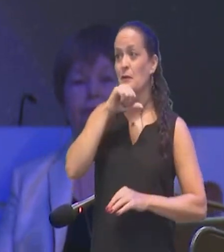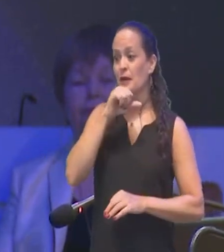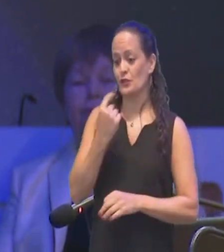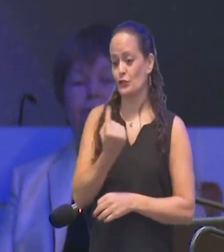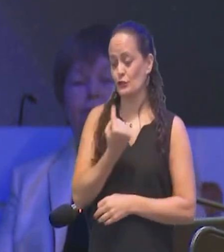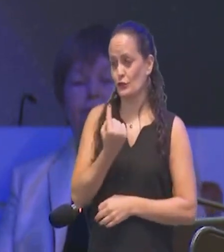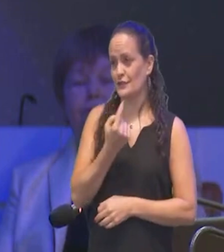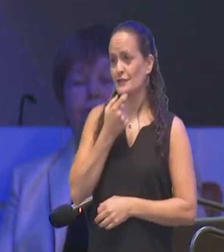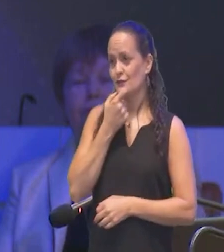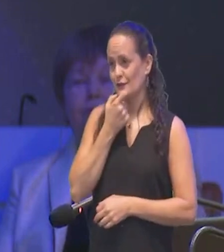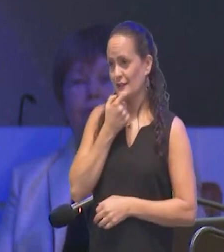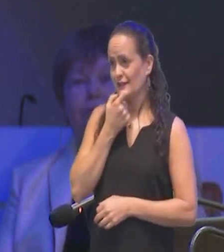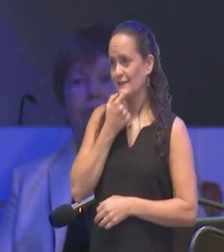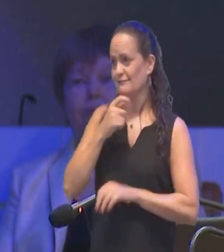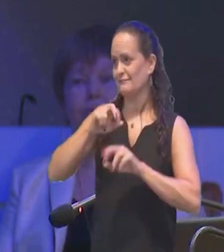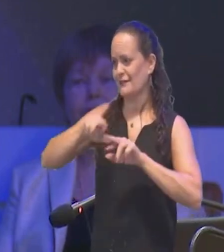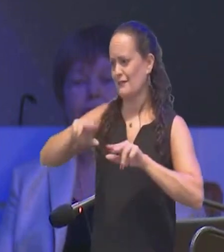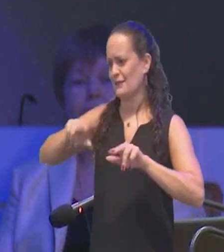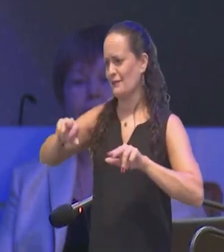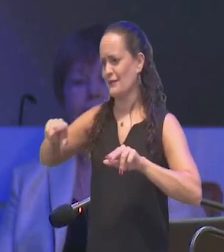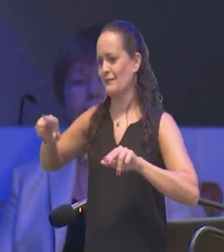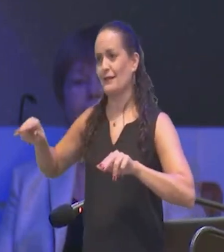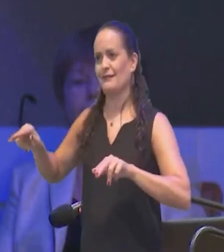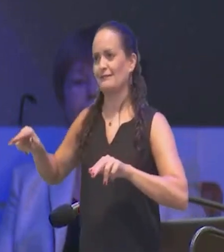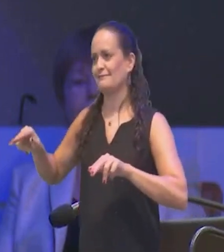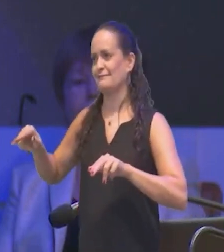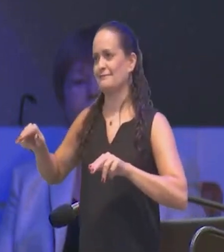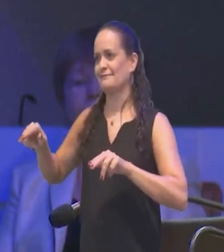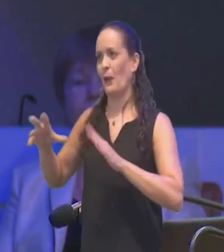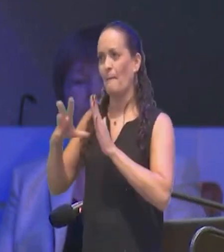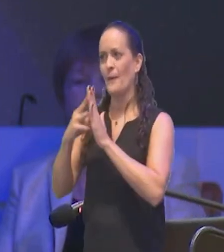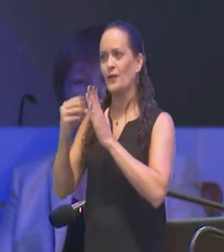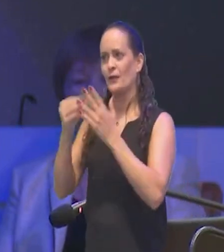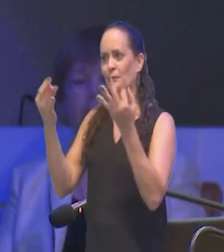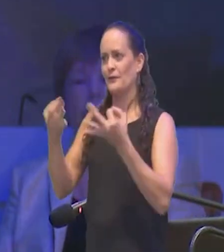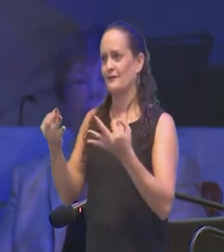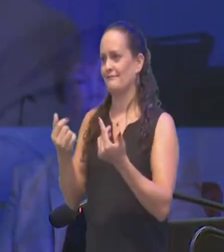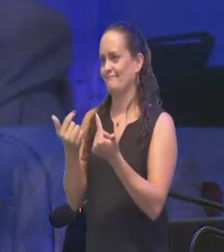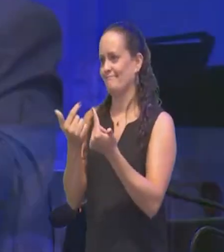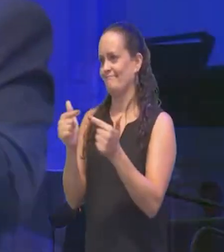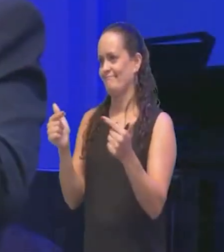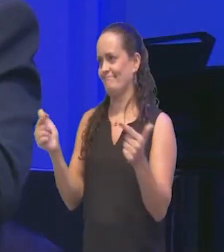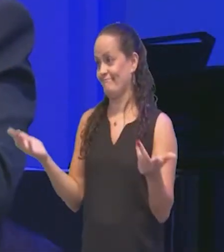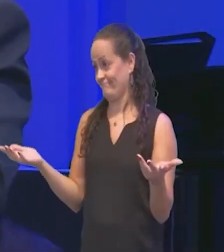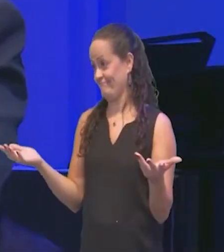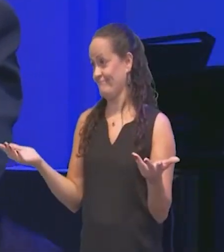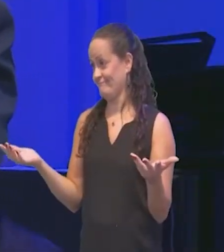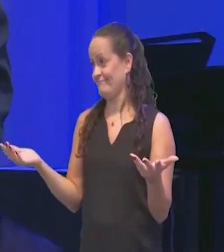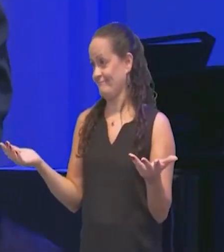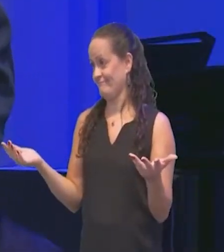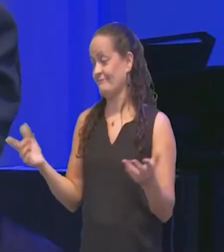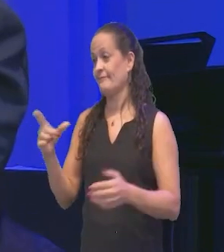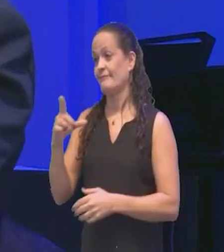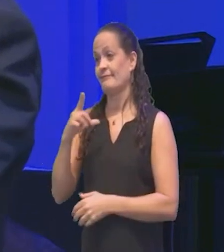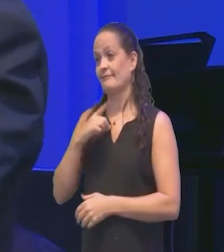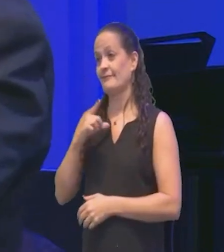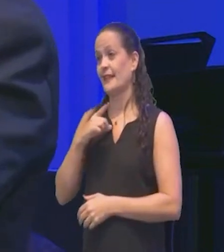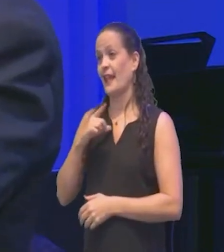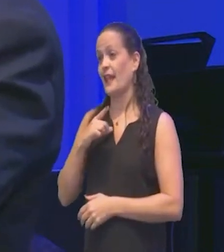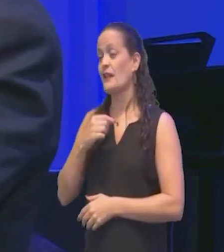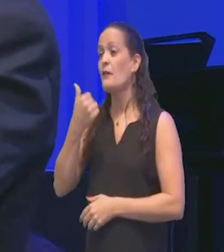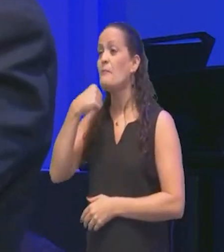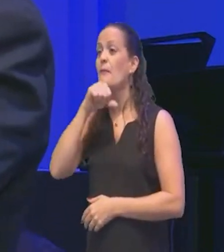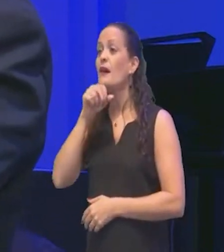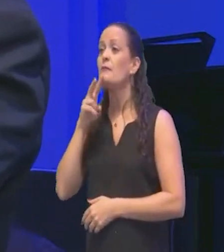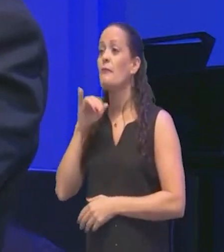artigo, e não mais seguindo os padrões antigos. Nos nossos dias, existem as famílias de pais